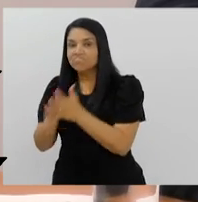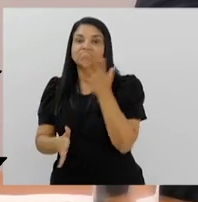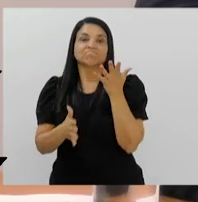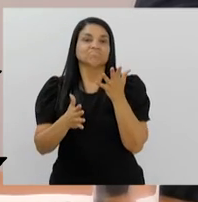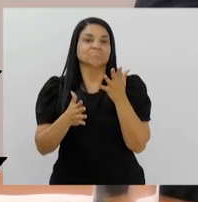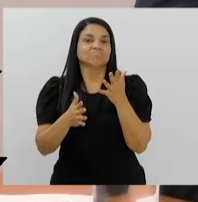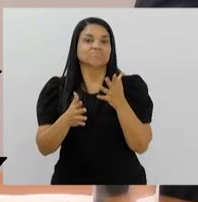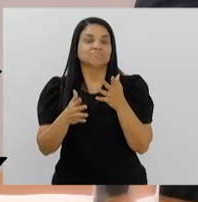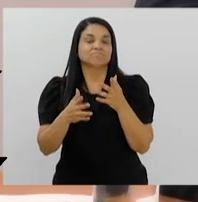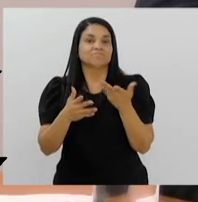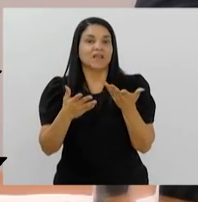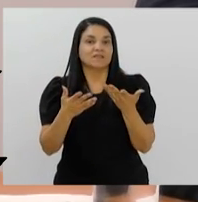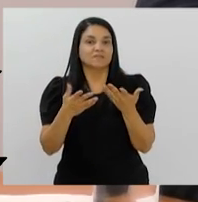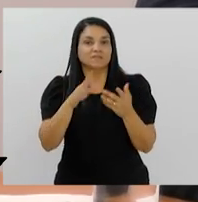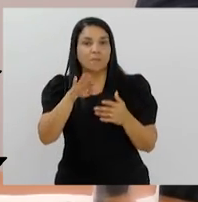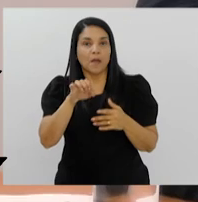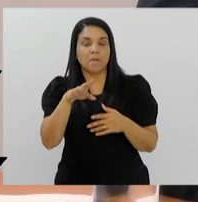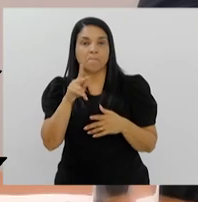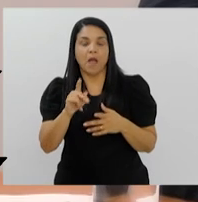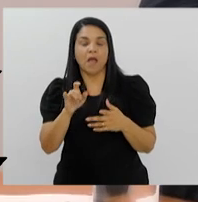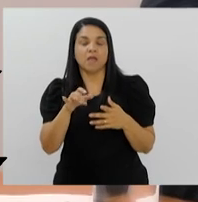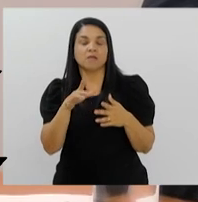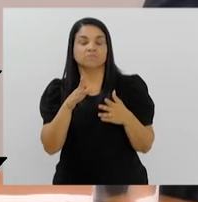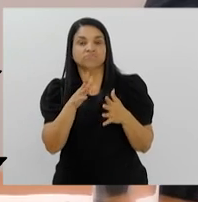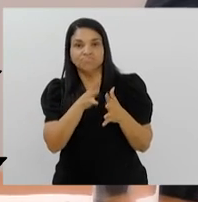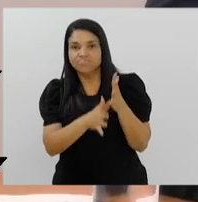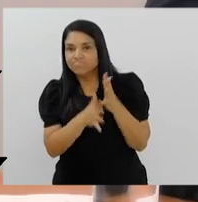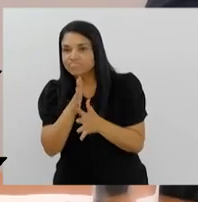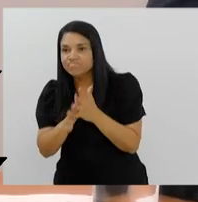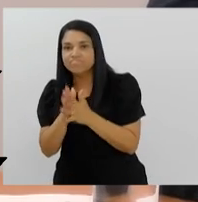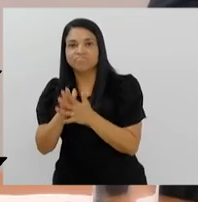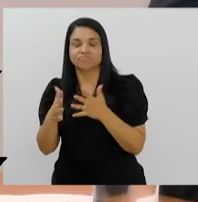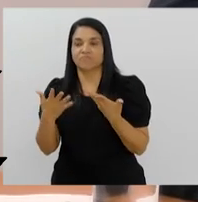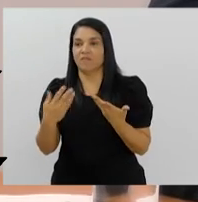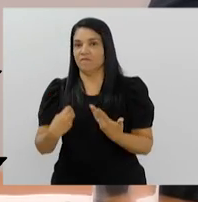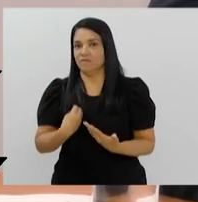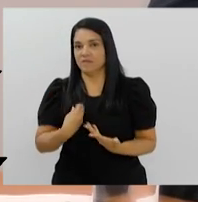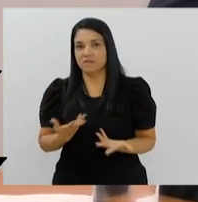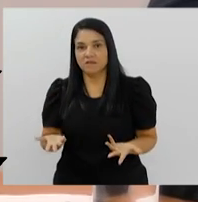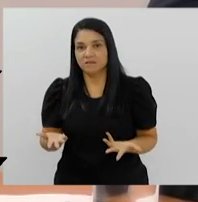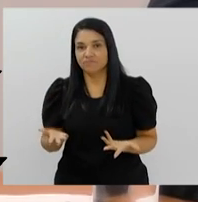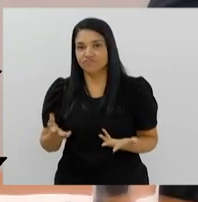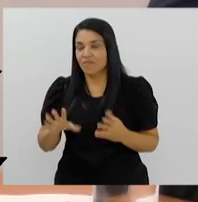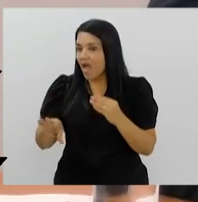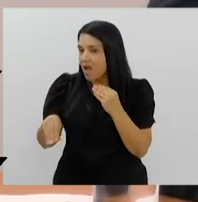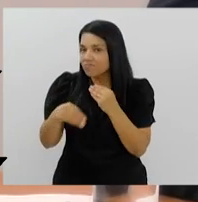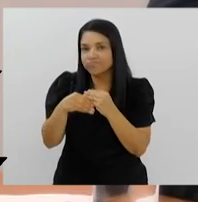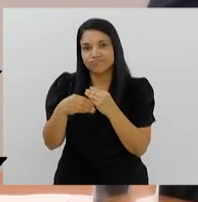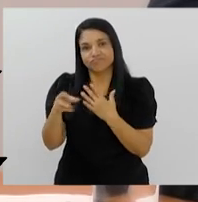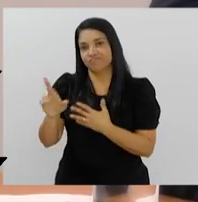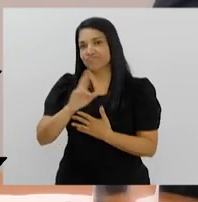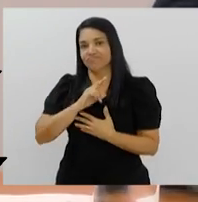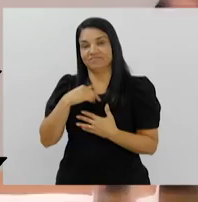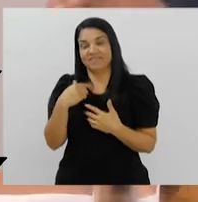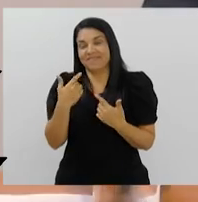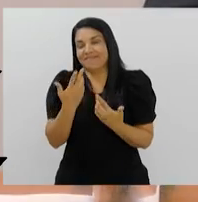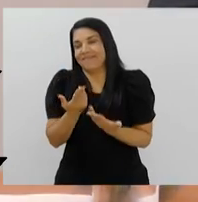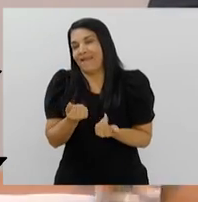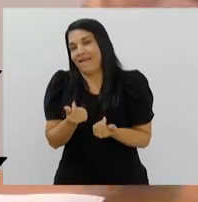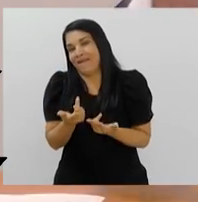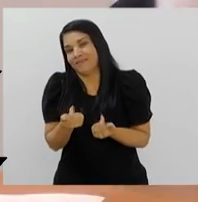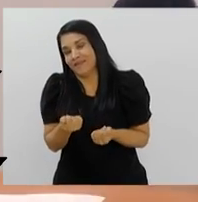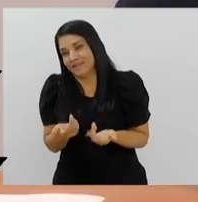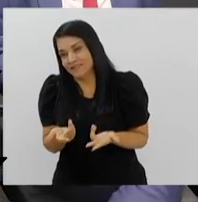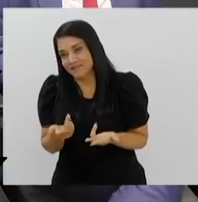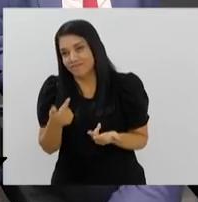inferno tá falando falando falando dizendo nada porque essa resposta não tá nos acrescentando absolutamente nada eu